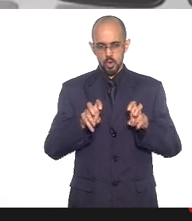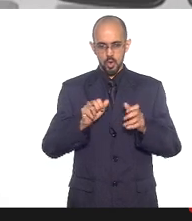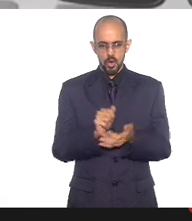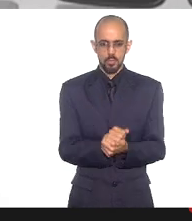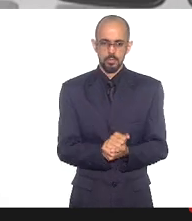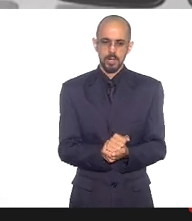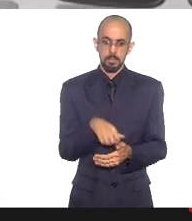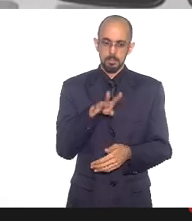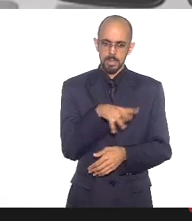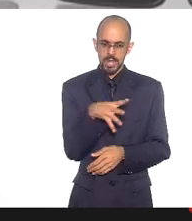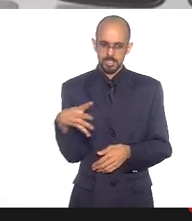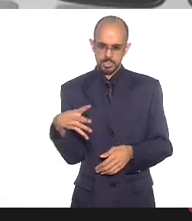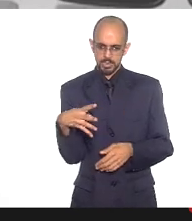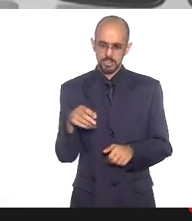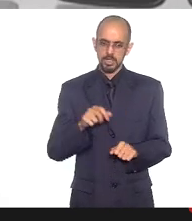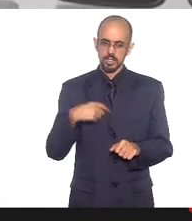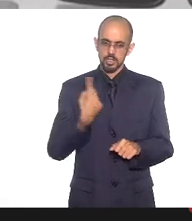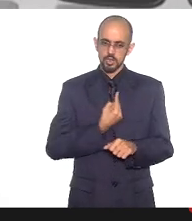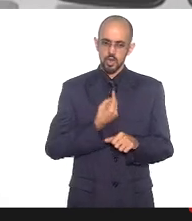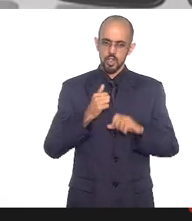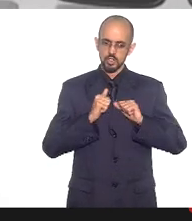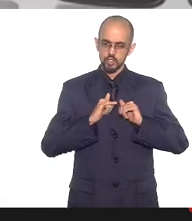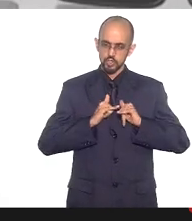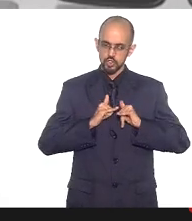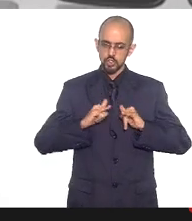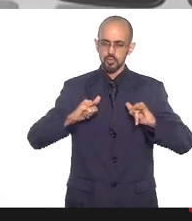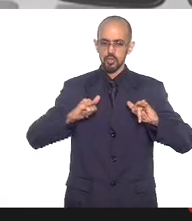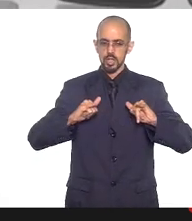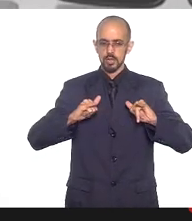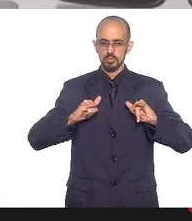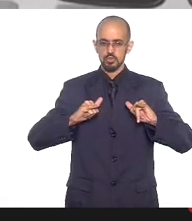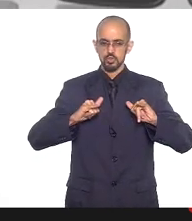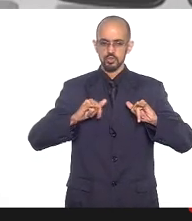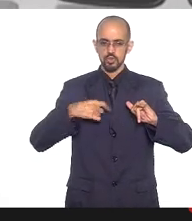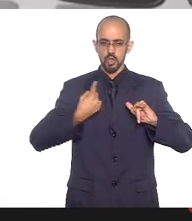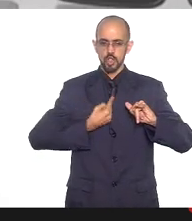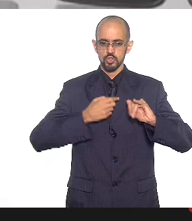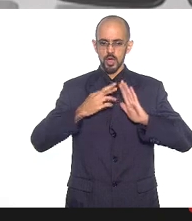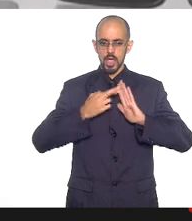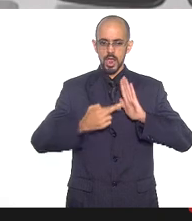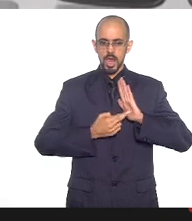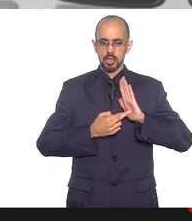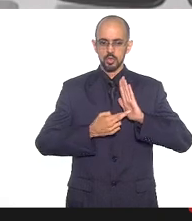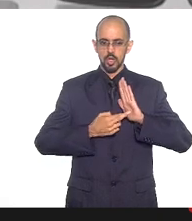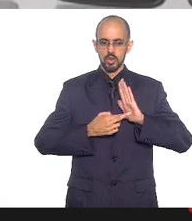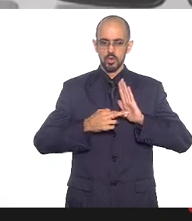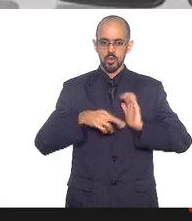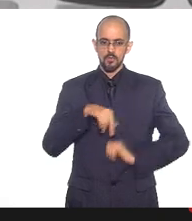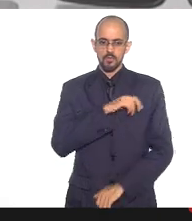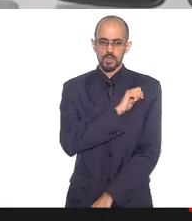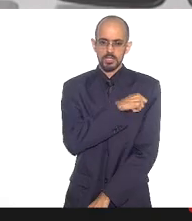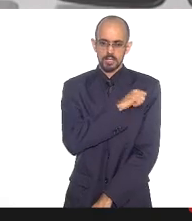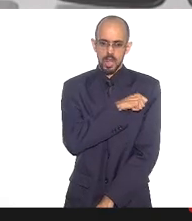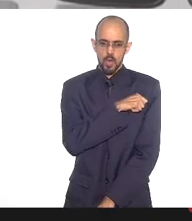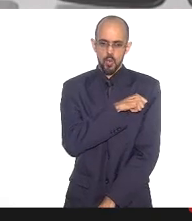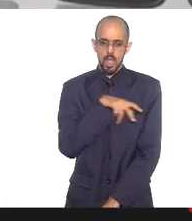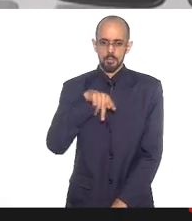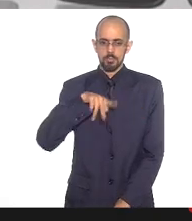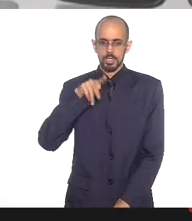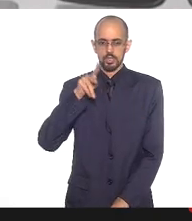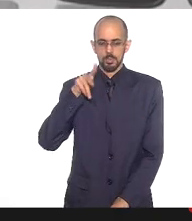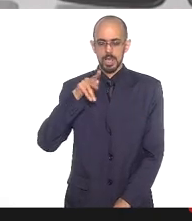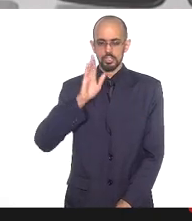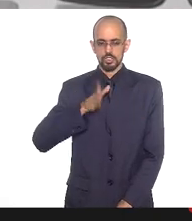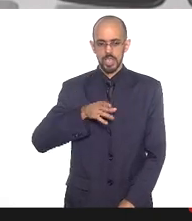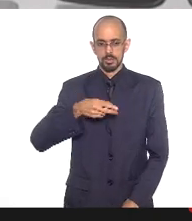à planilha, nós divulgamos o nosso relatório fiscal. A Petrobras, ela, pelo segundo ano consecutivo,